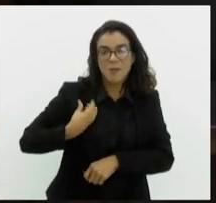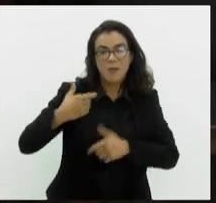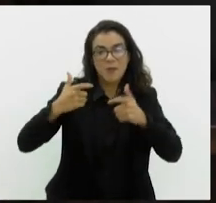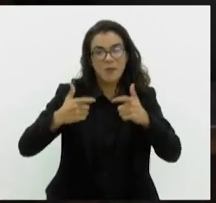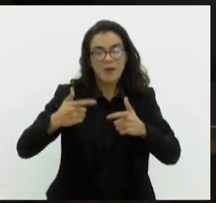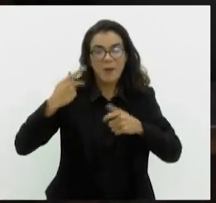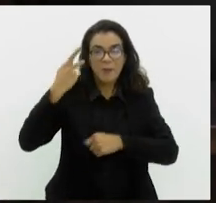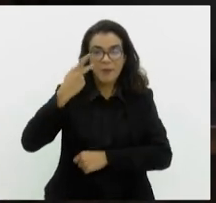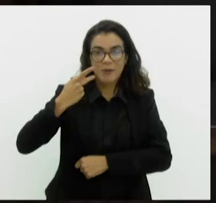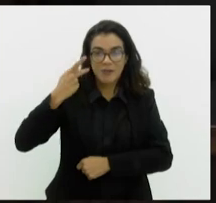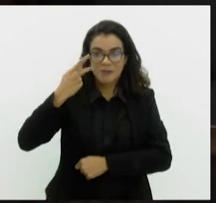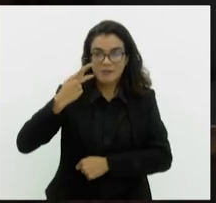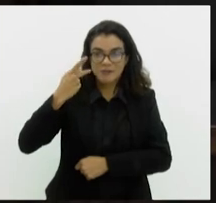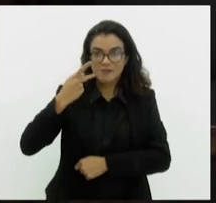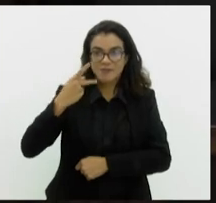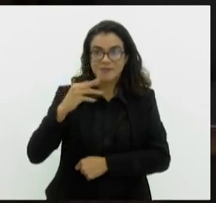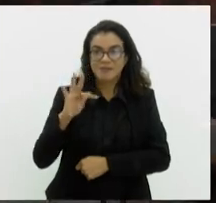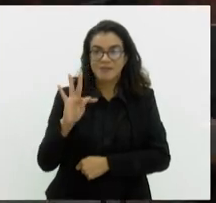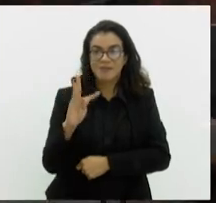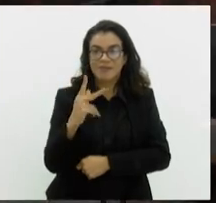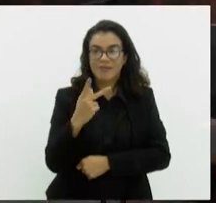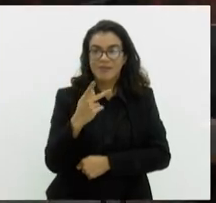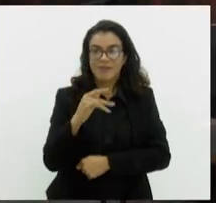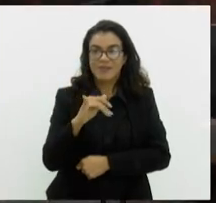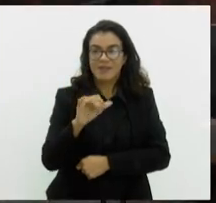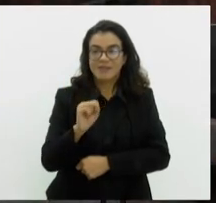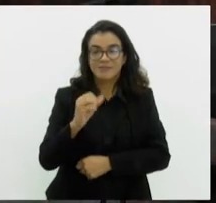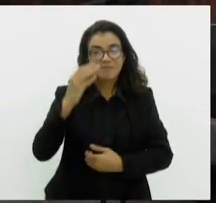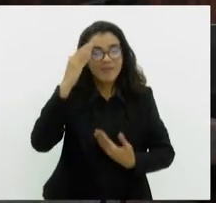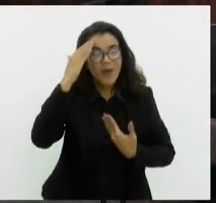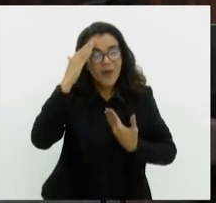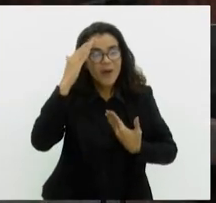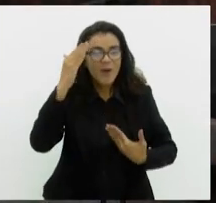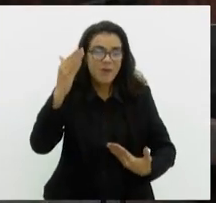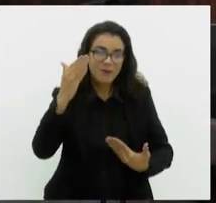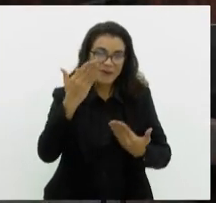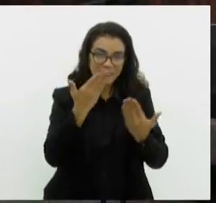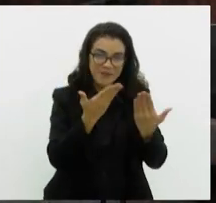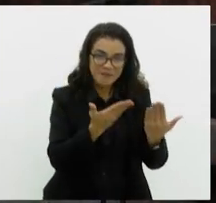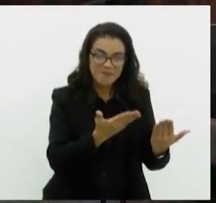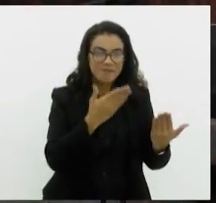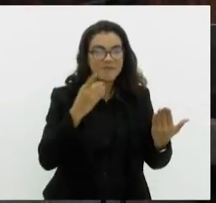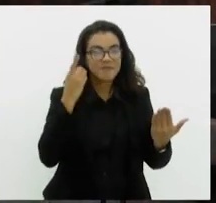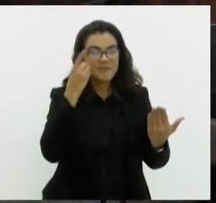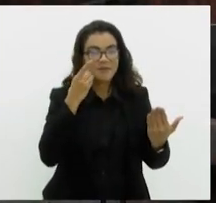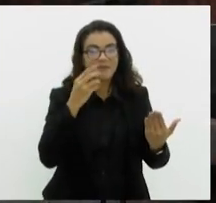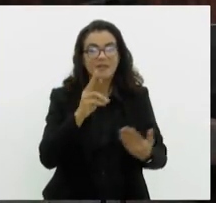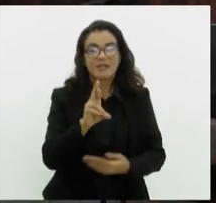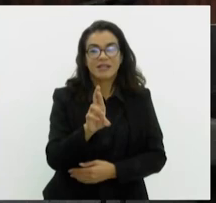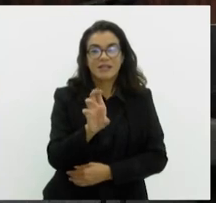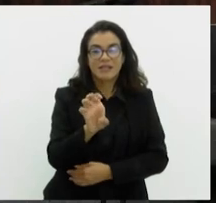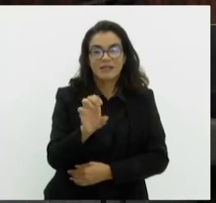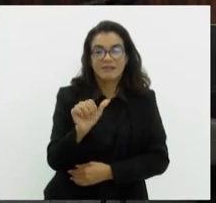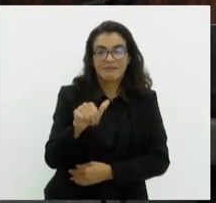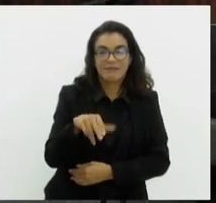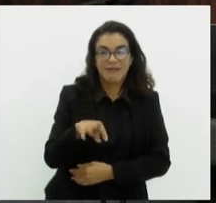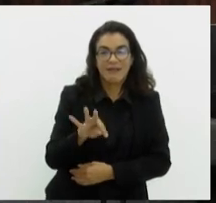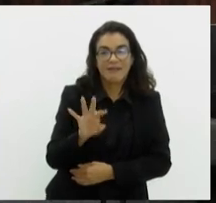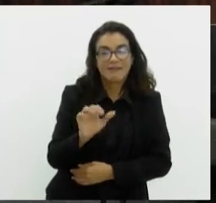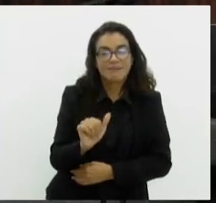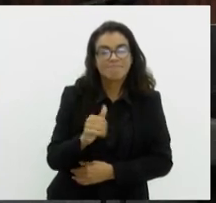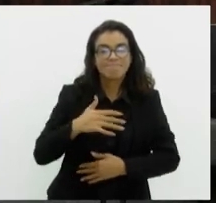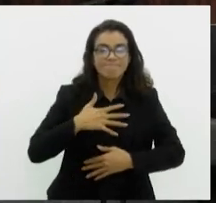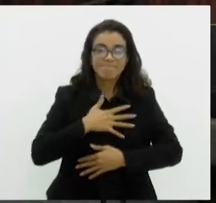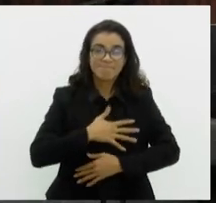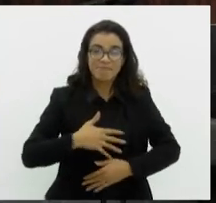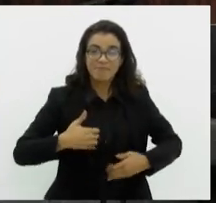presença, vereadora Thaís Ferreira. Muito obrigada você, deputada Renata, por essa generosidade